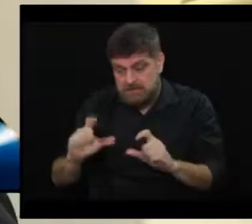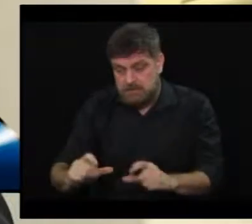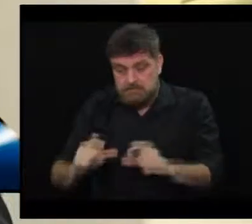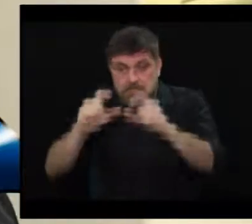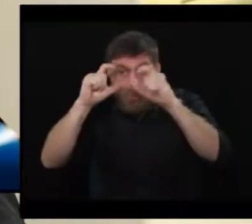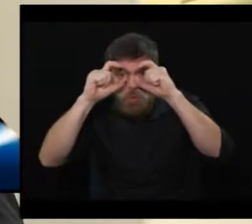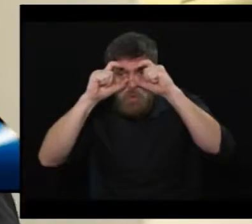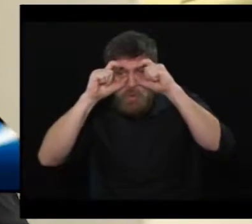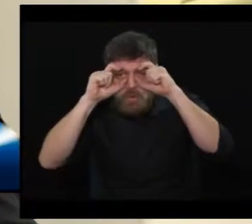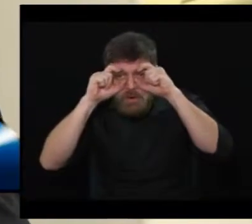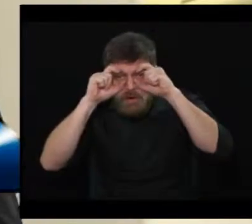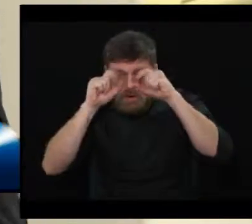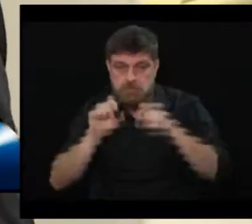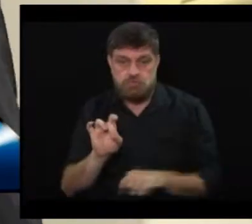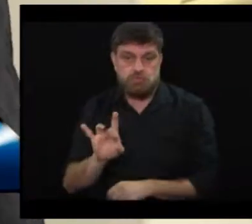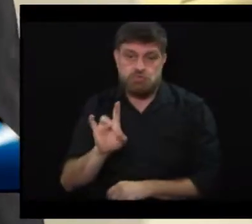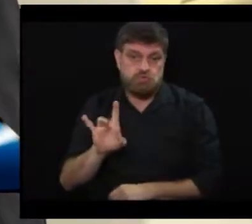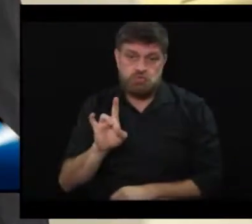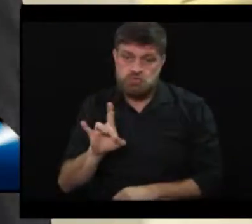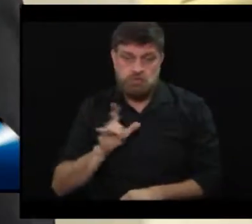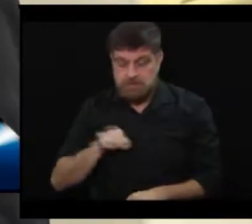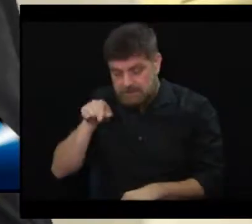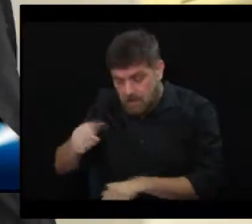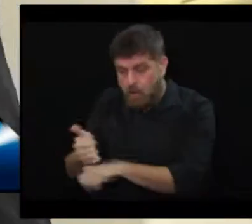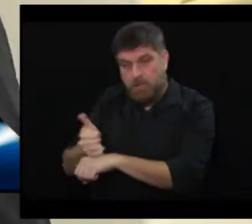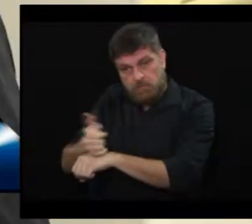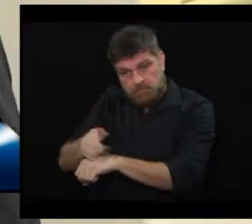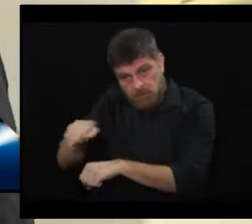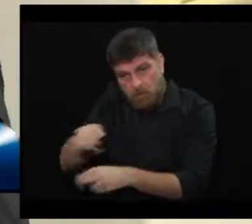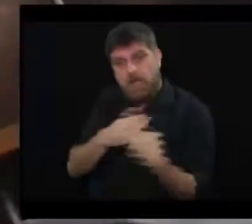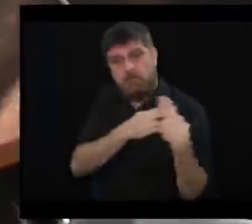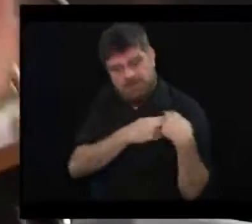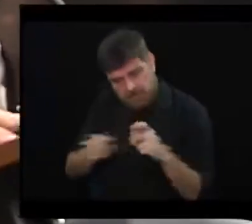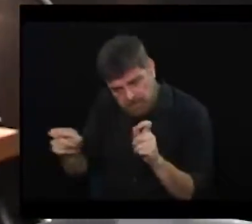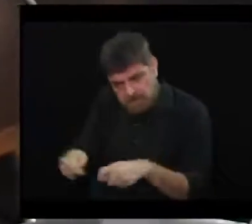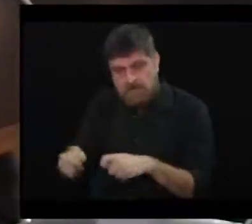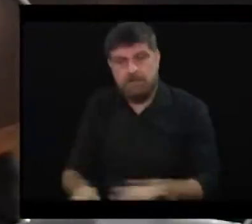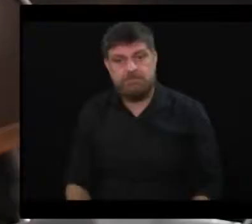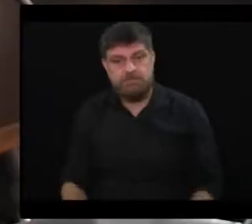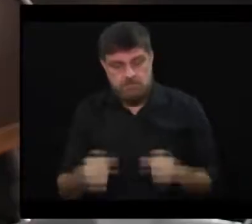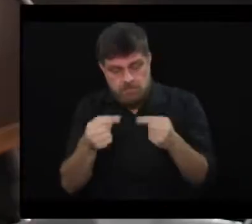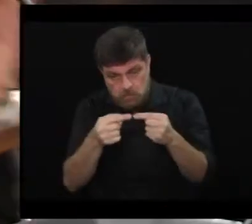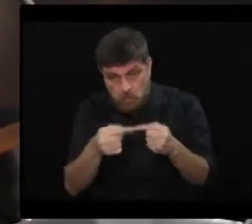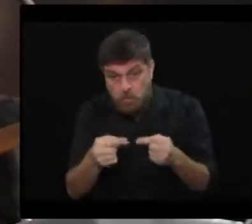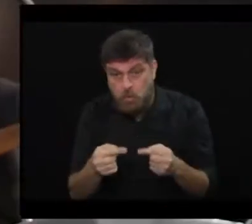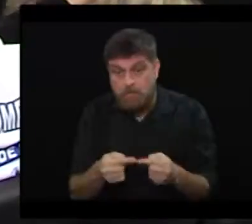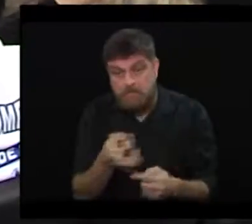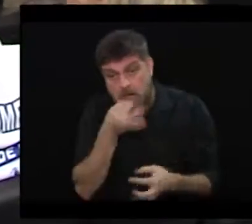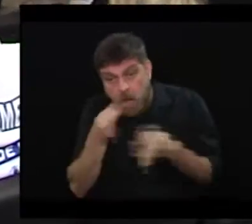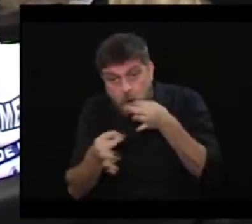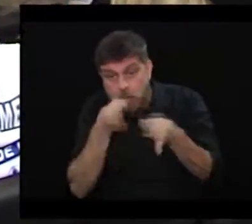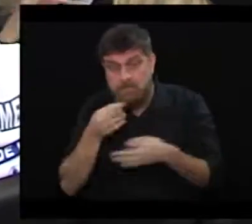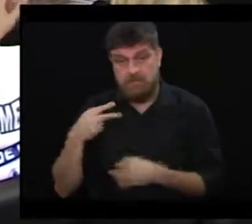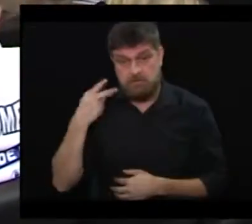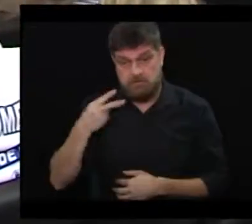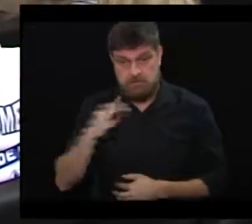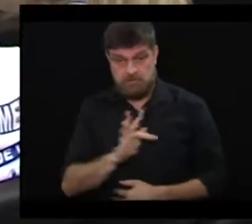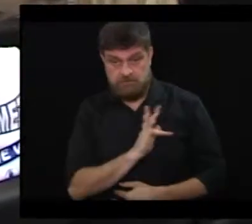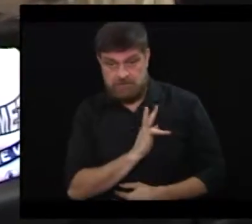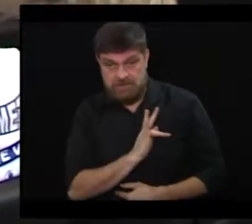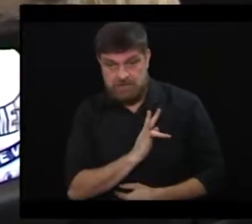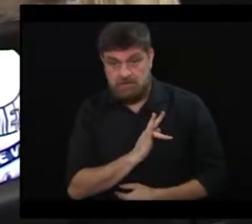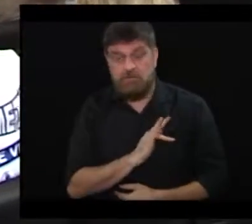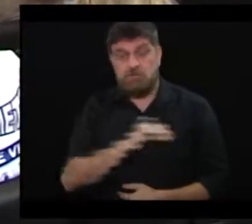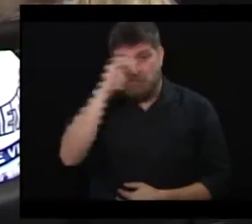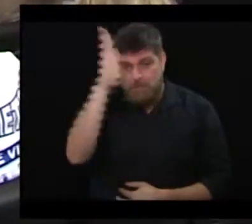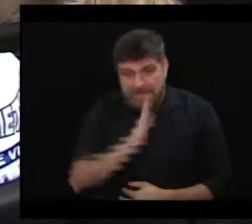um distúrbio e precisa tão somente de um técnico, que é o caso da optometria. De acordo com o parlamentar, a optometria está presente